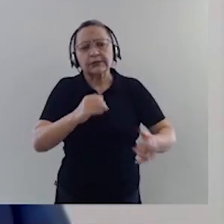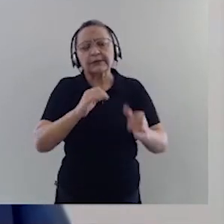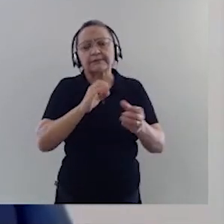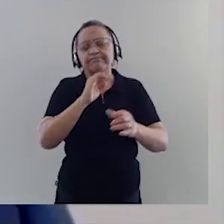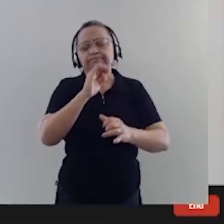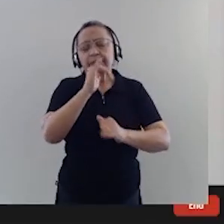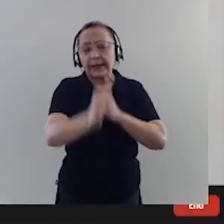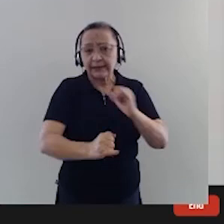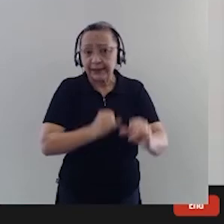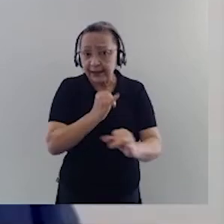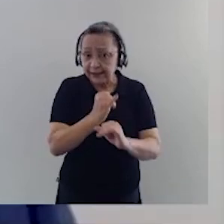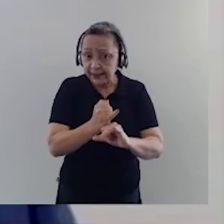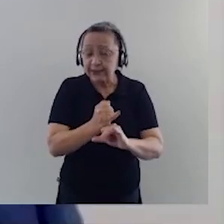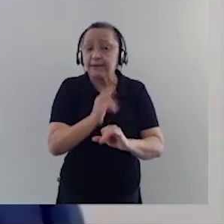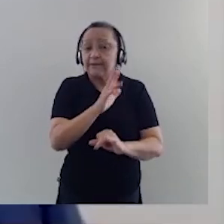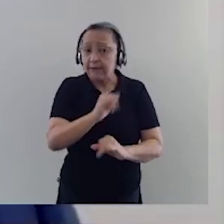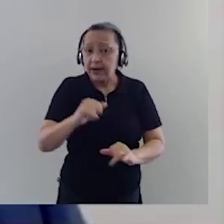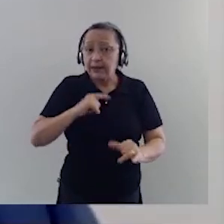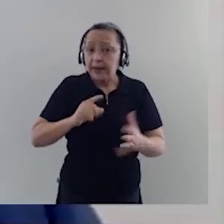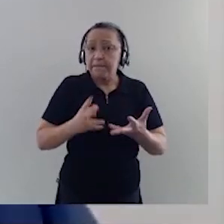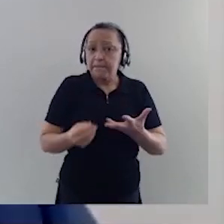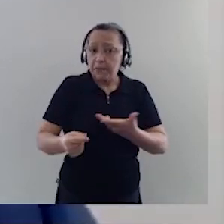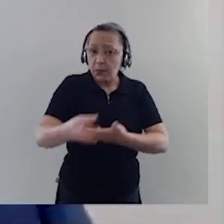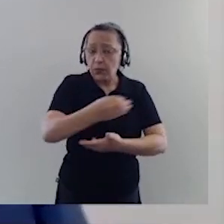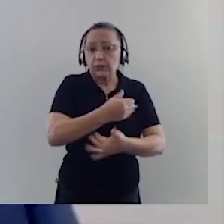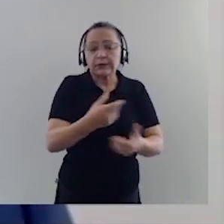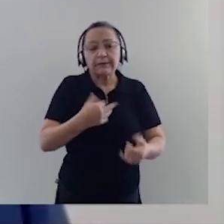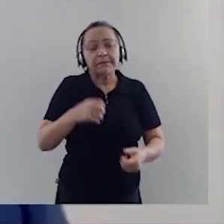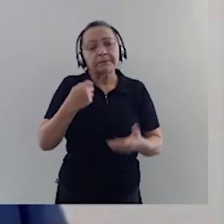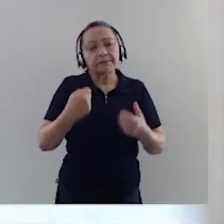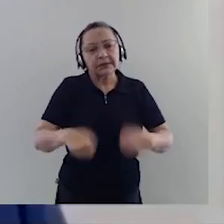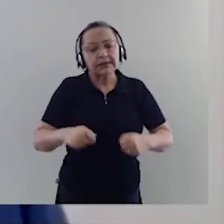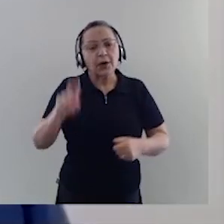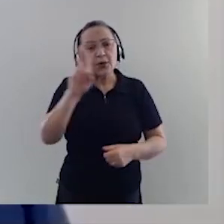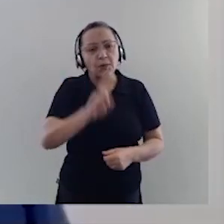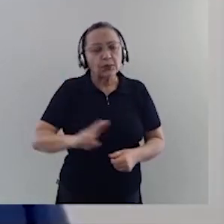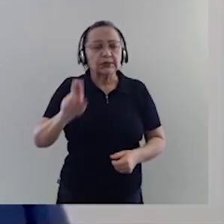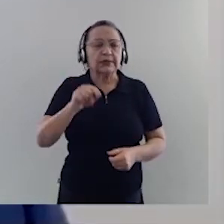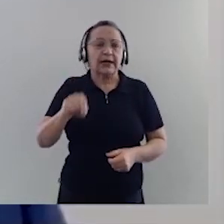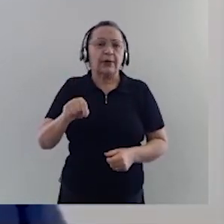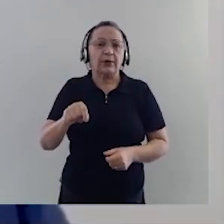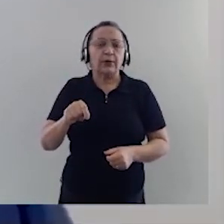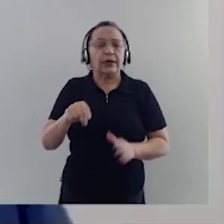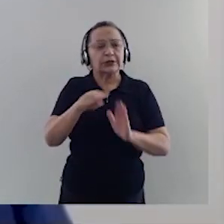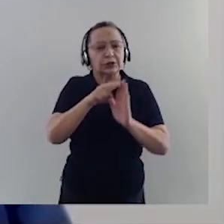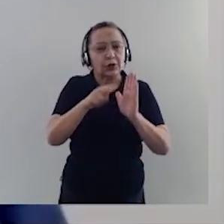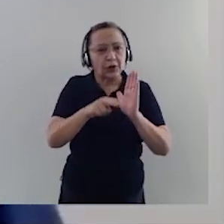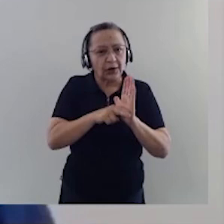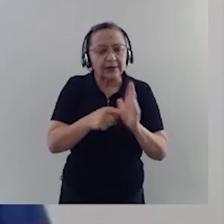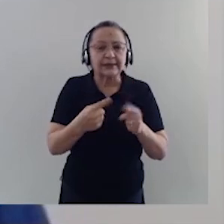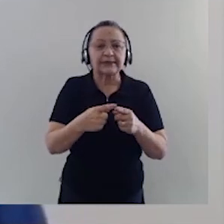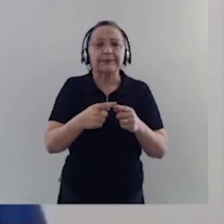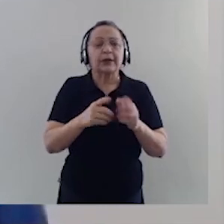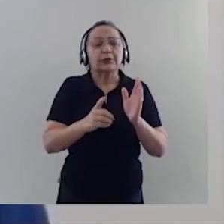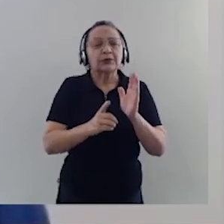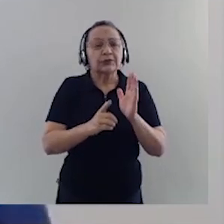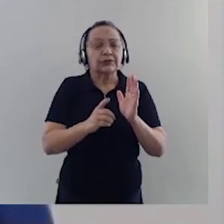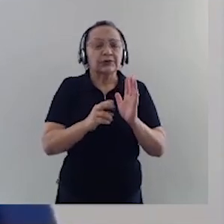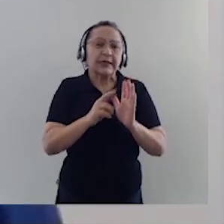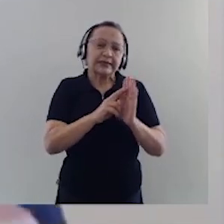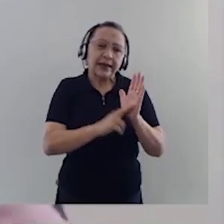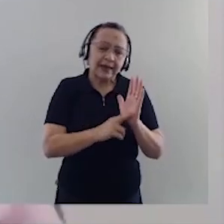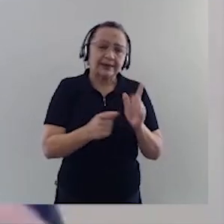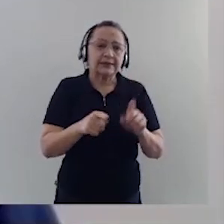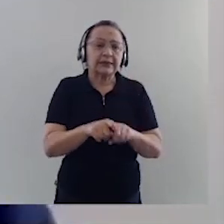de casos que vamos precisar aplicar as ferramentas que temos para lidar com isso, né? Também um outro aspecto que